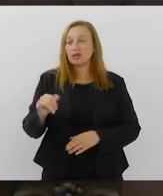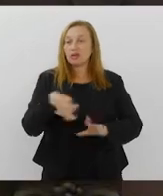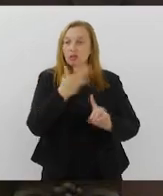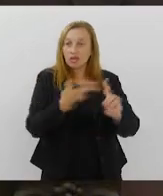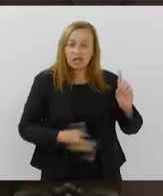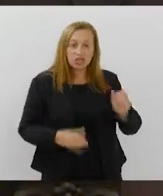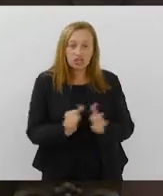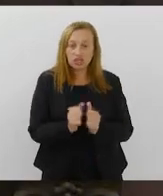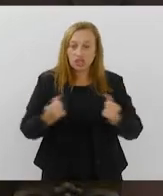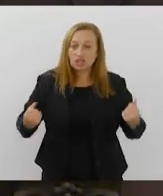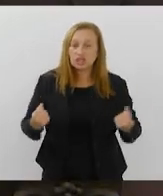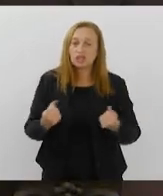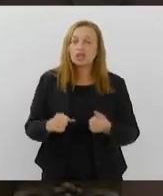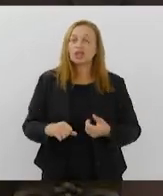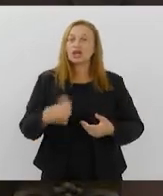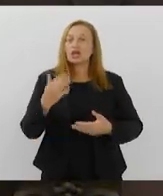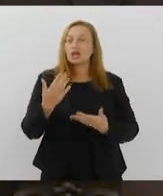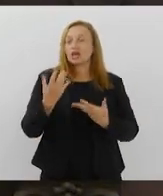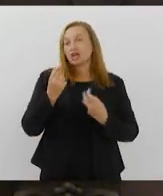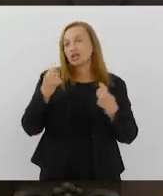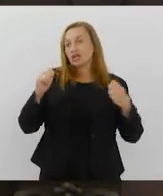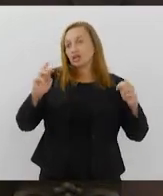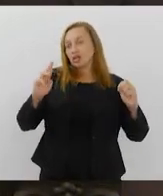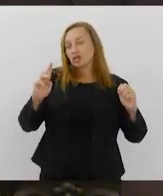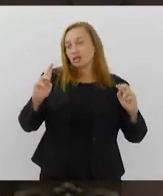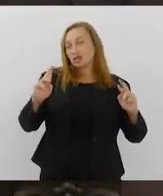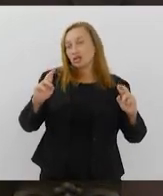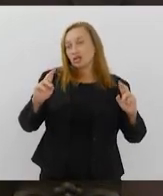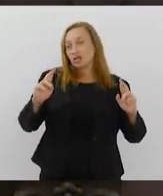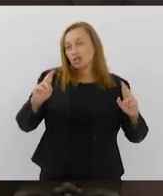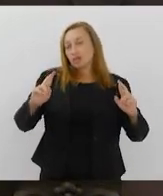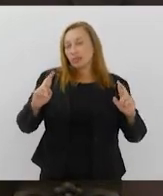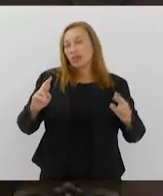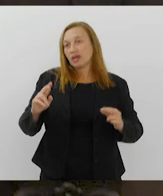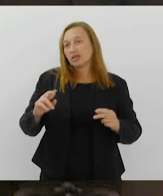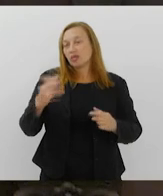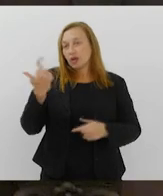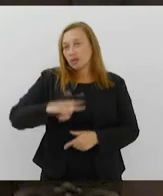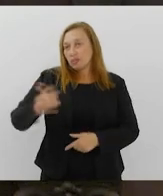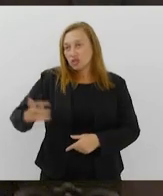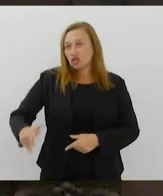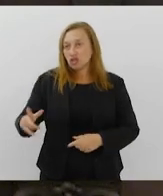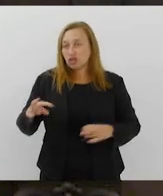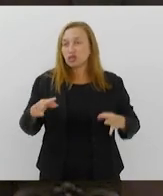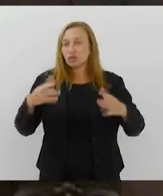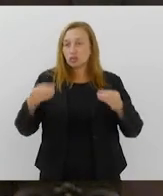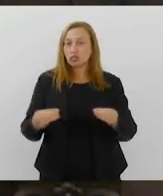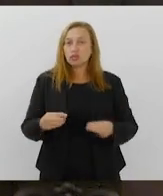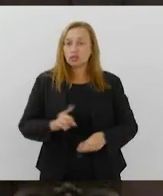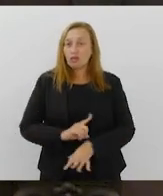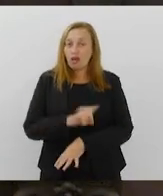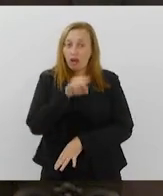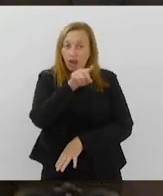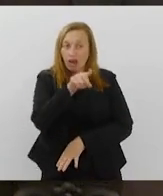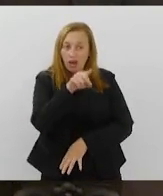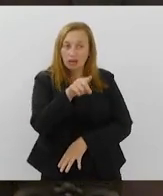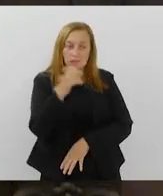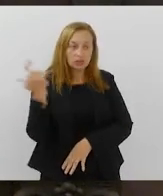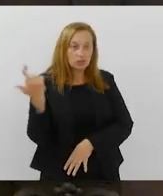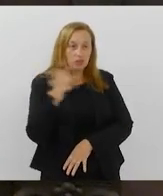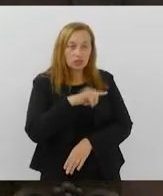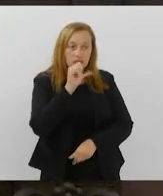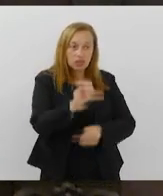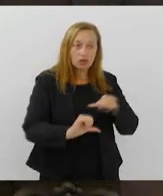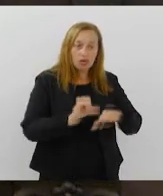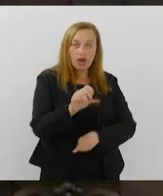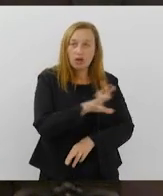que a gente possa repetir esse grande ato aqui, lá, por ocasião de nós refundarmos o Maracanãzinho com o